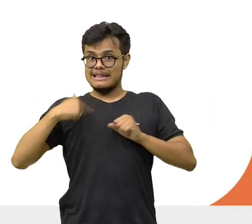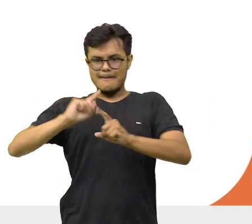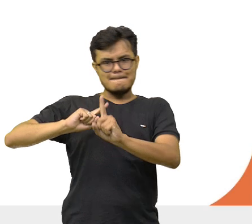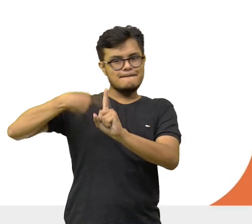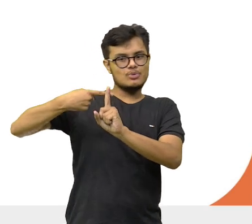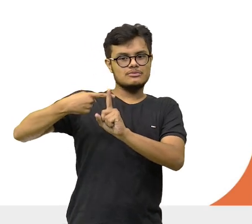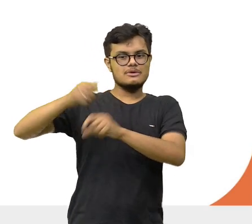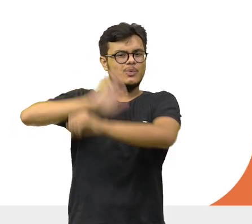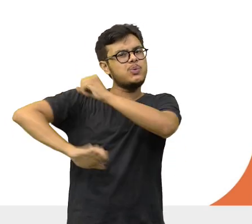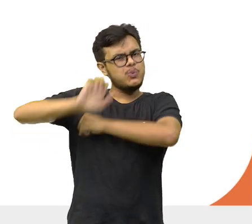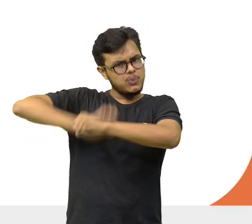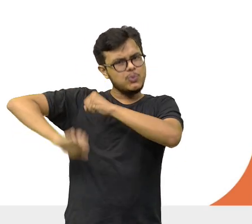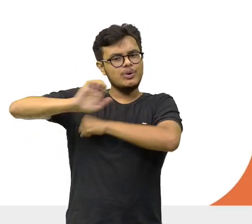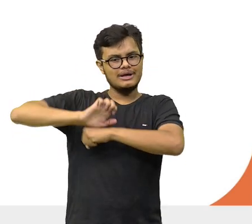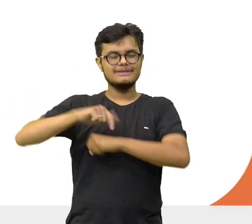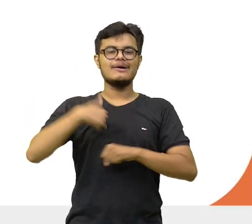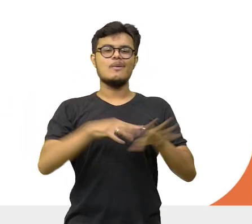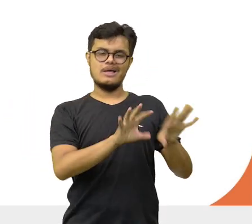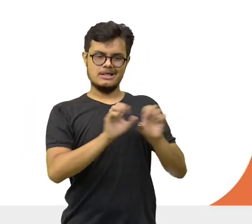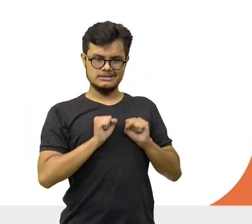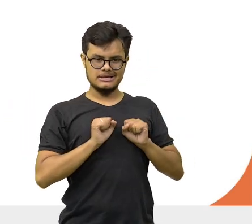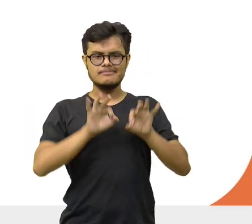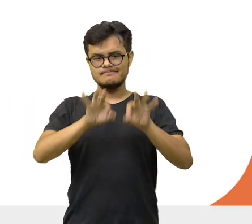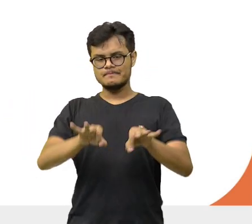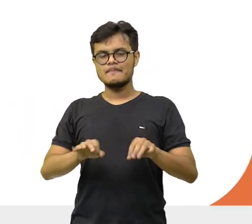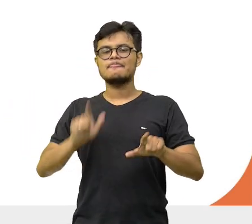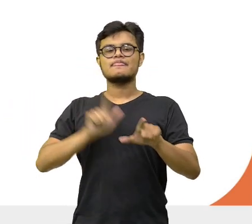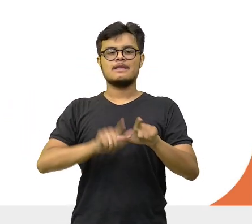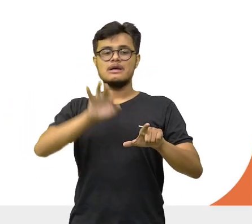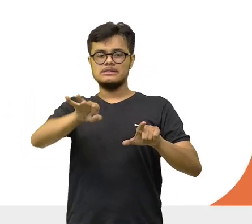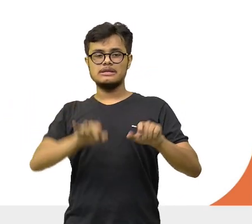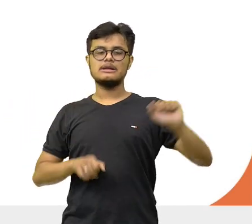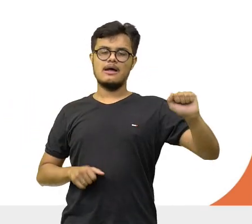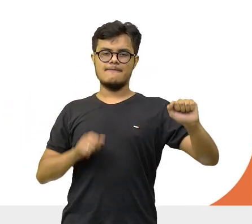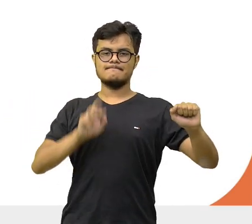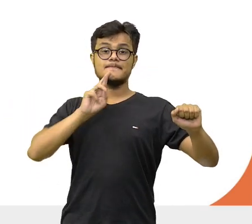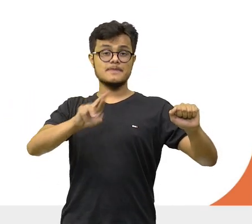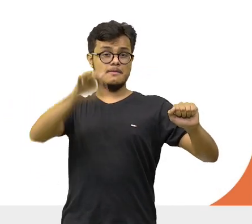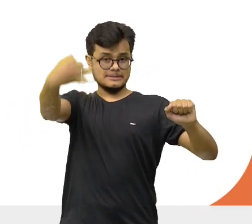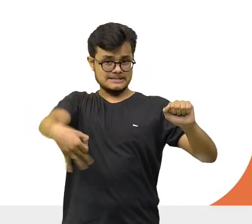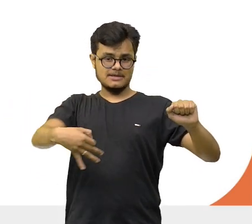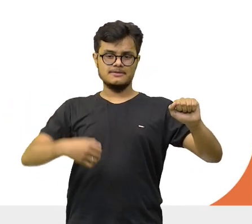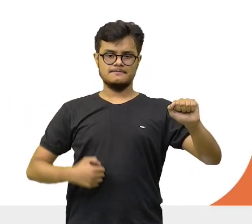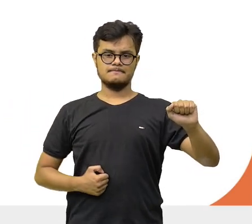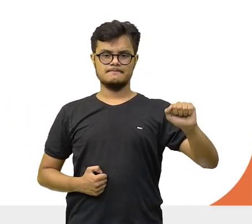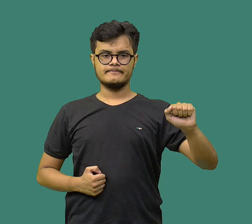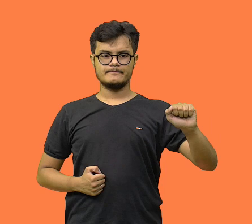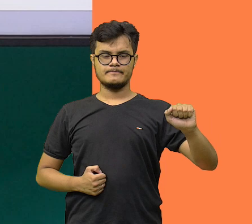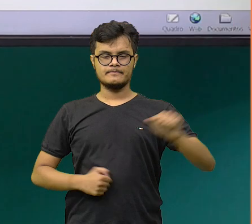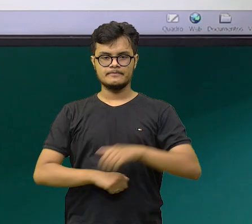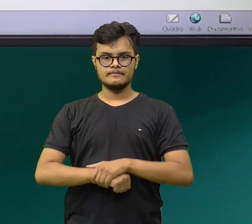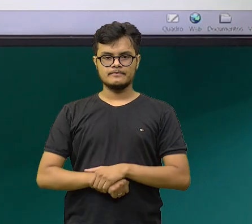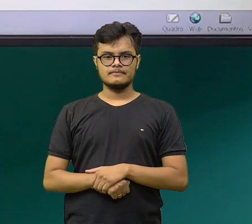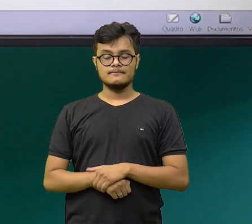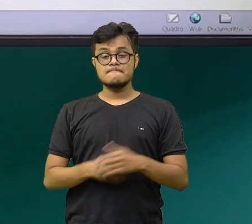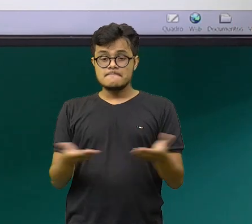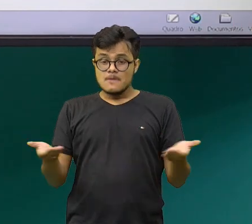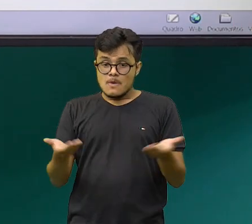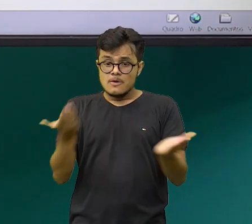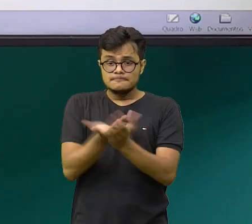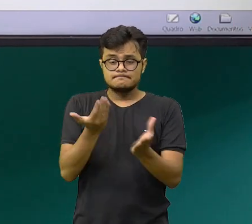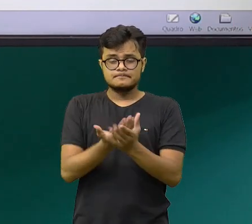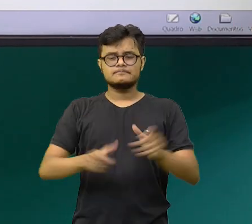ela recebe elétrons aí. Por isso, a resposta é a letra A. E na aula de